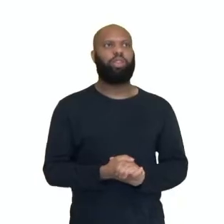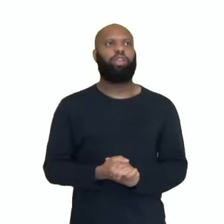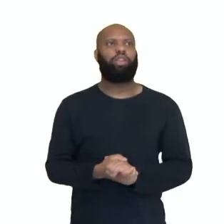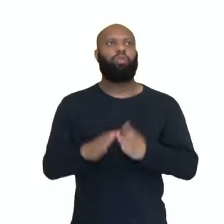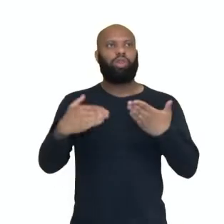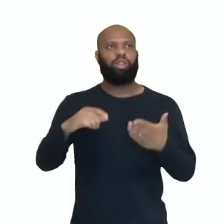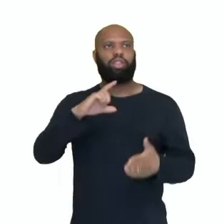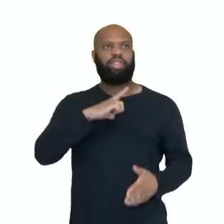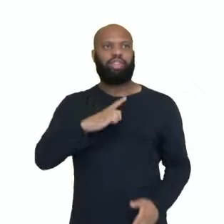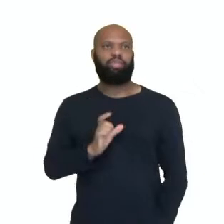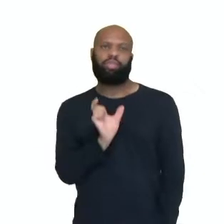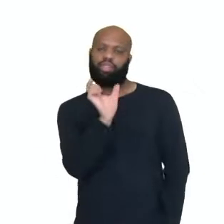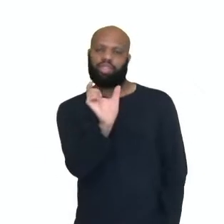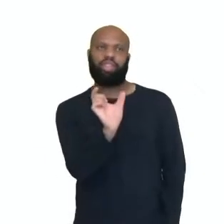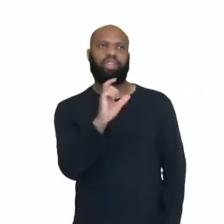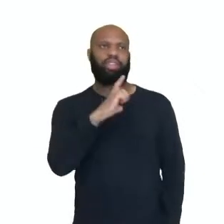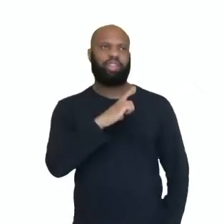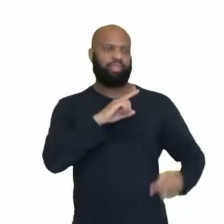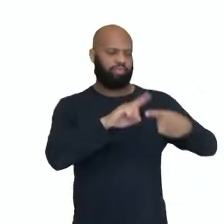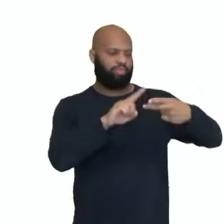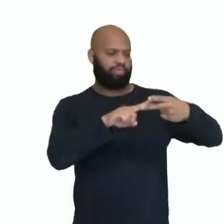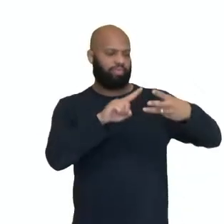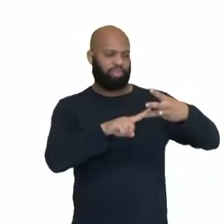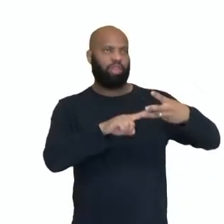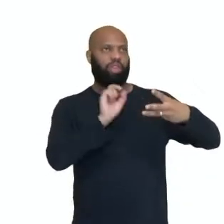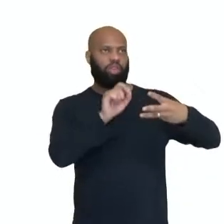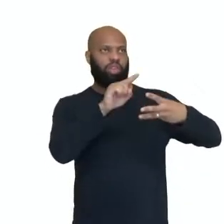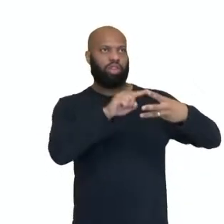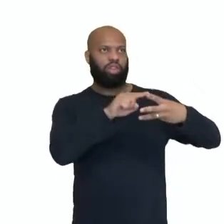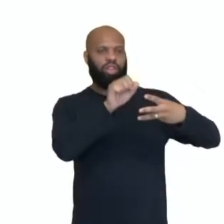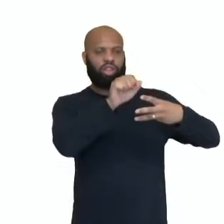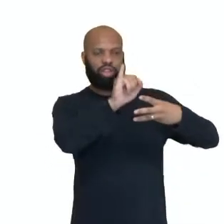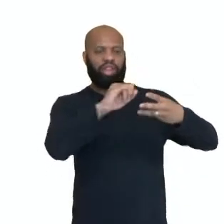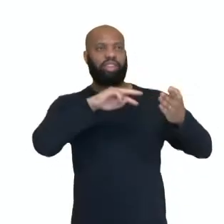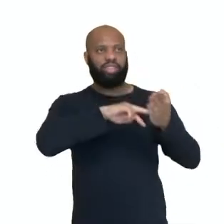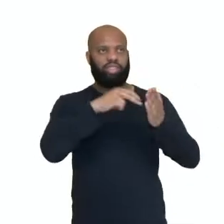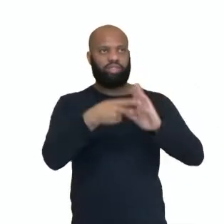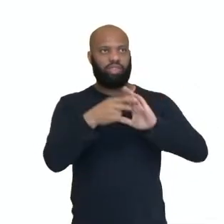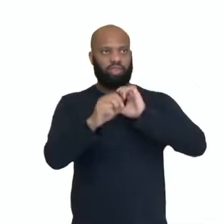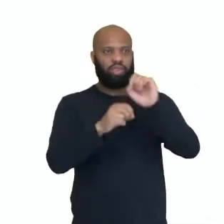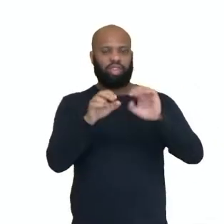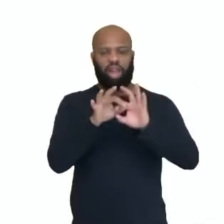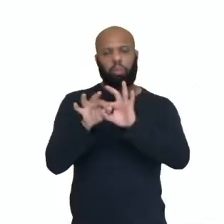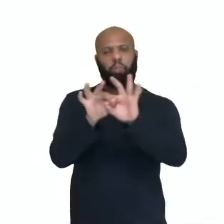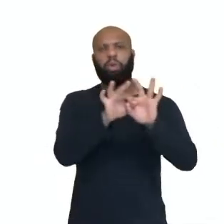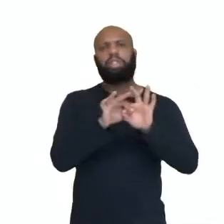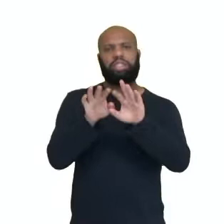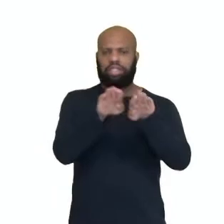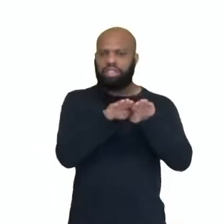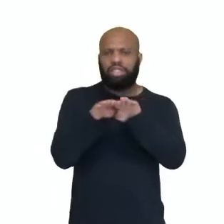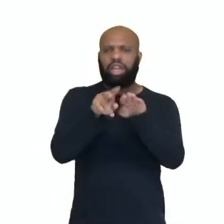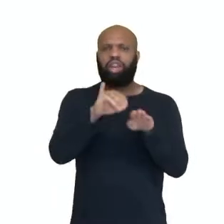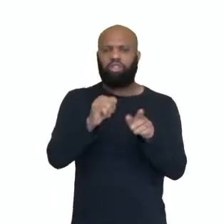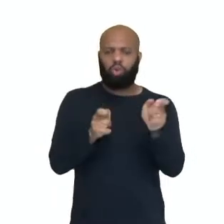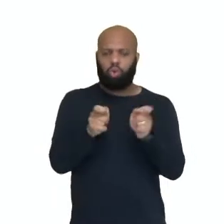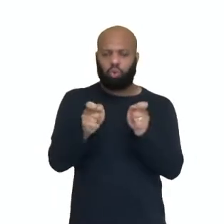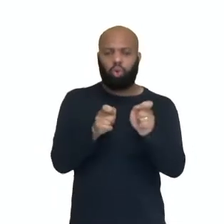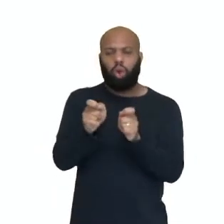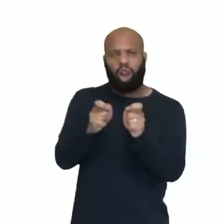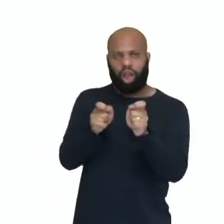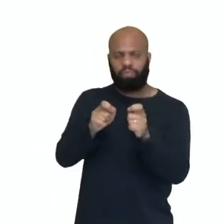O termo é composto por 3 caracteres. Ai, que significa harmonia. Para controlar um